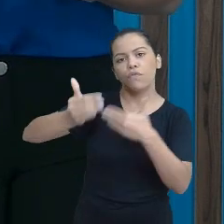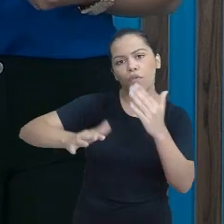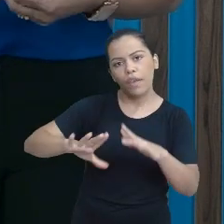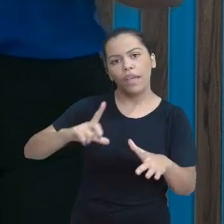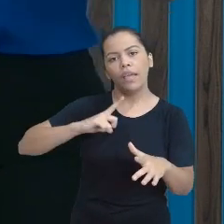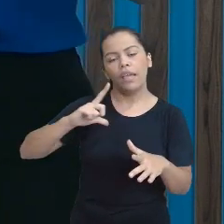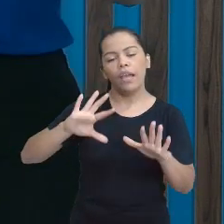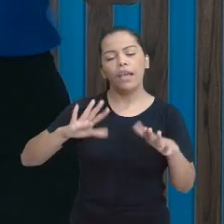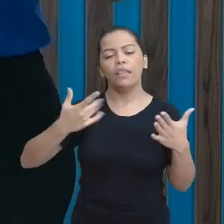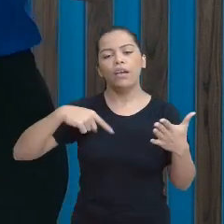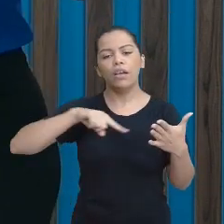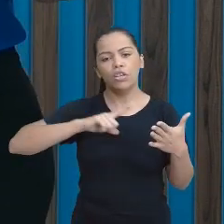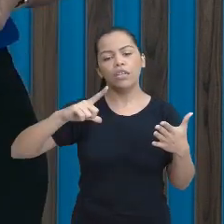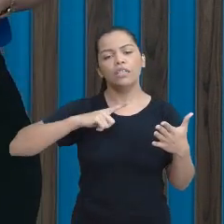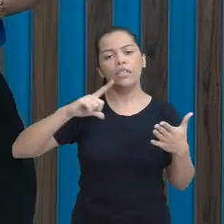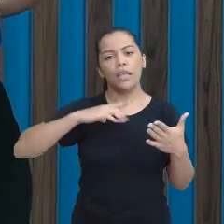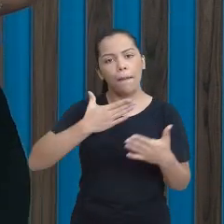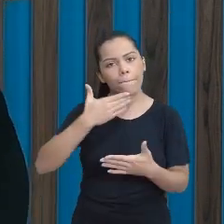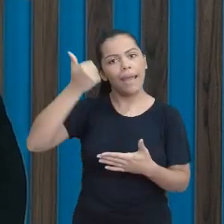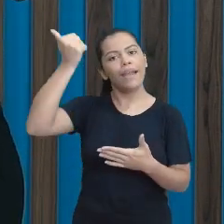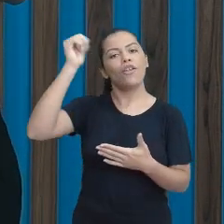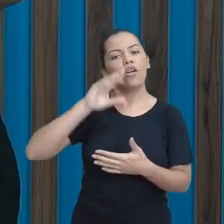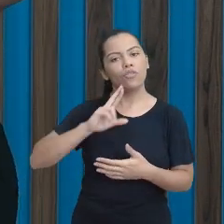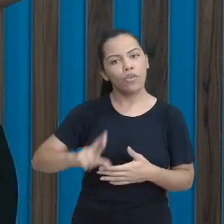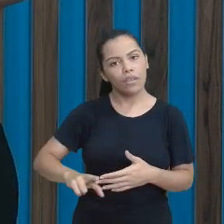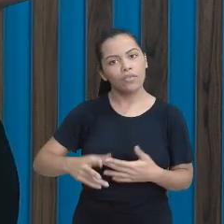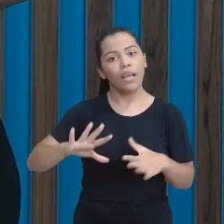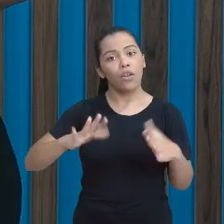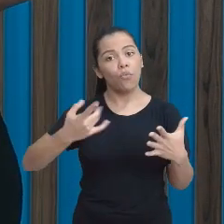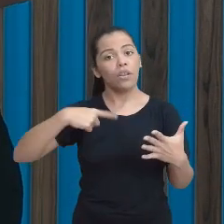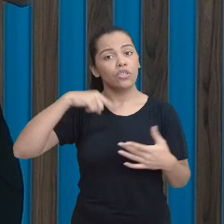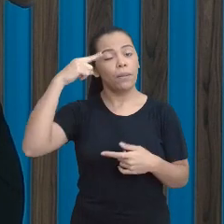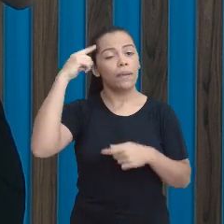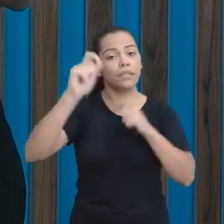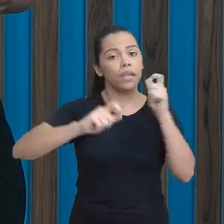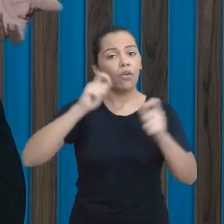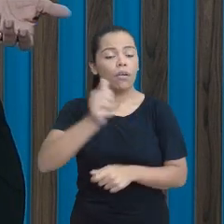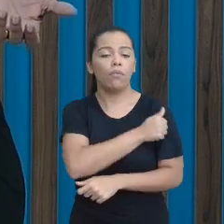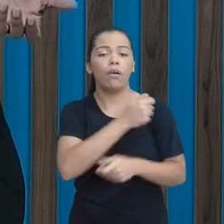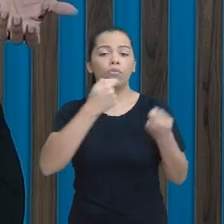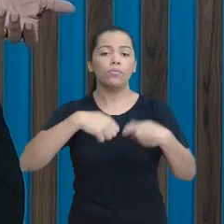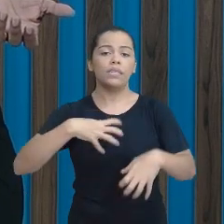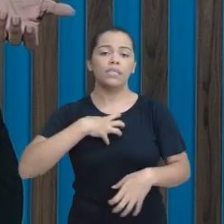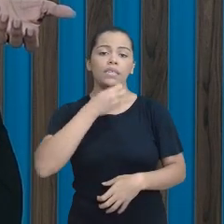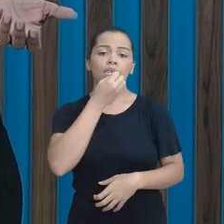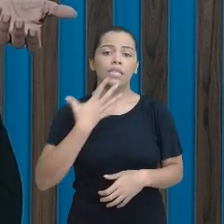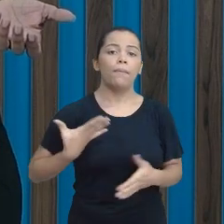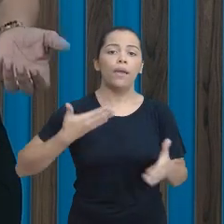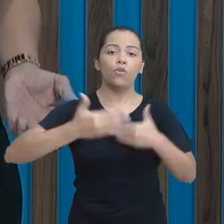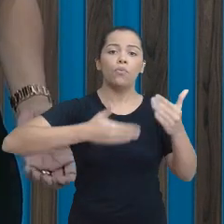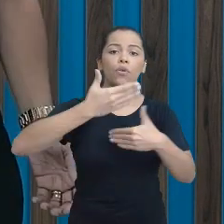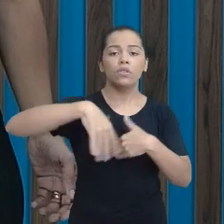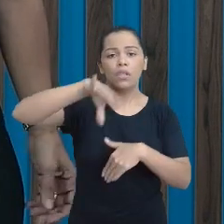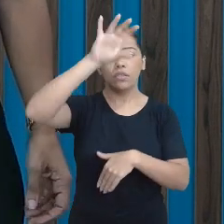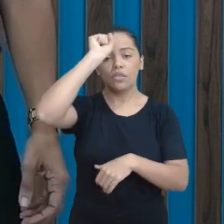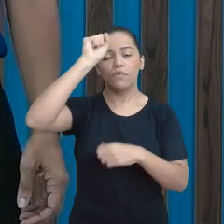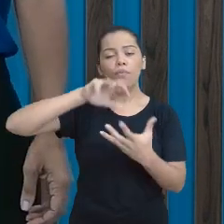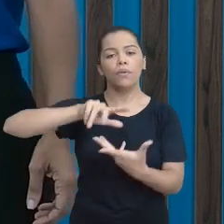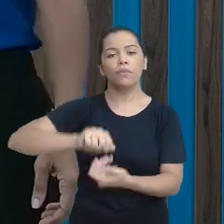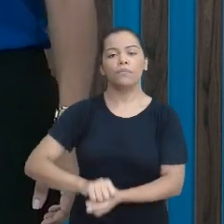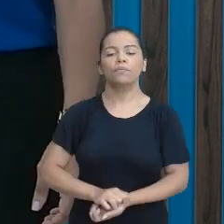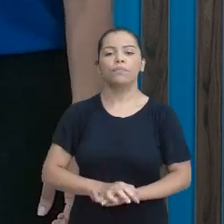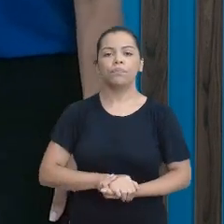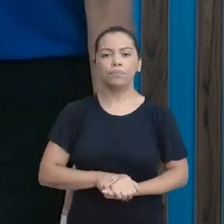que o estudante precisa se sentir bem no processo de aprendizagem, no seu processo de desenvolvimento global.